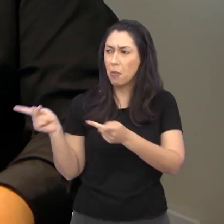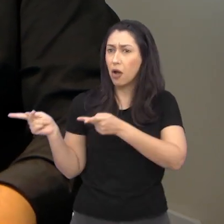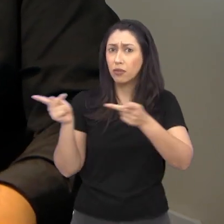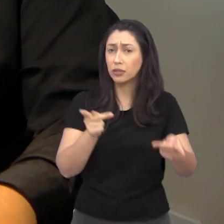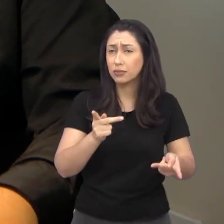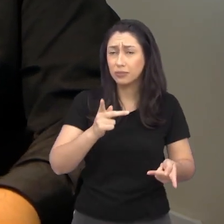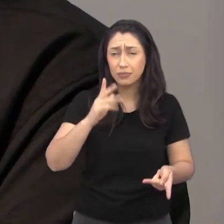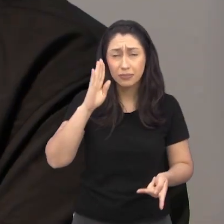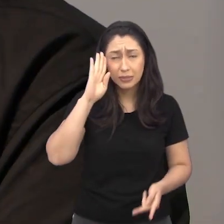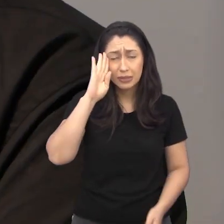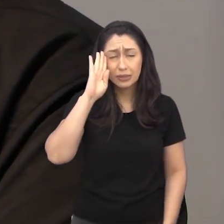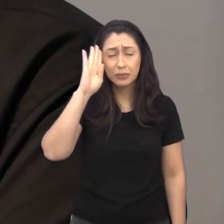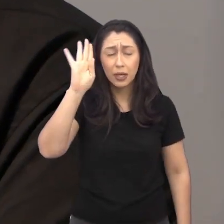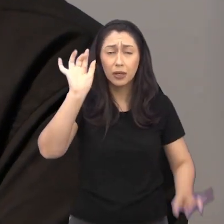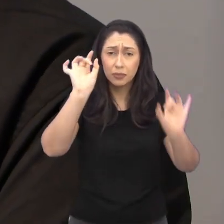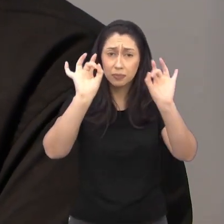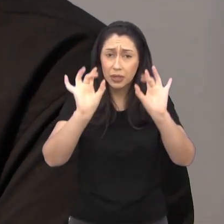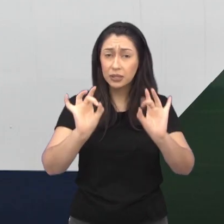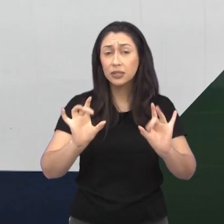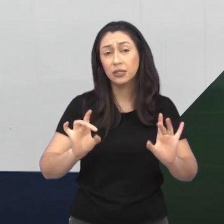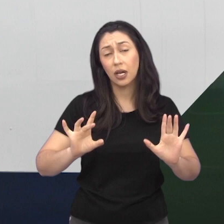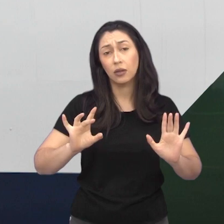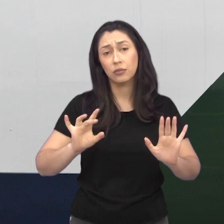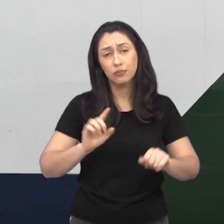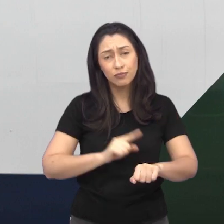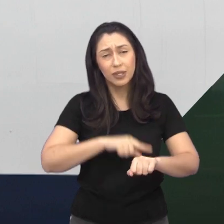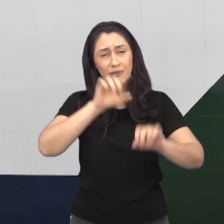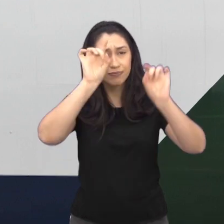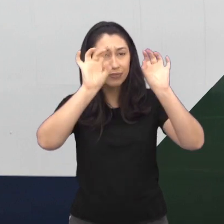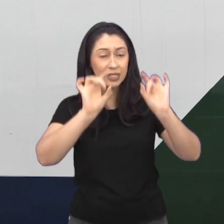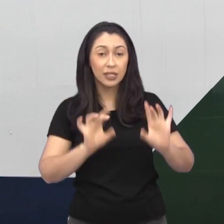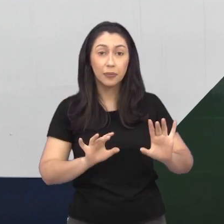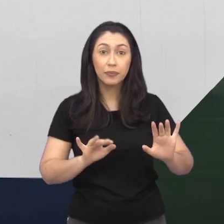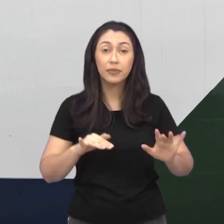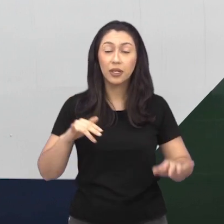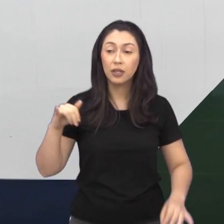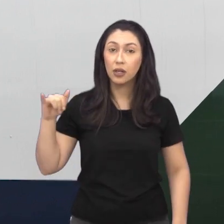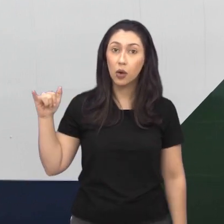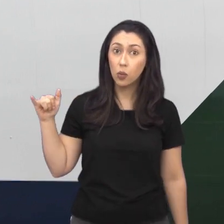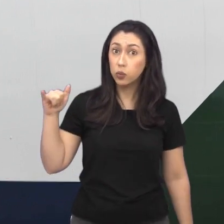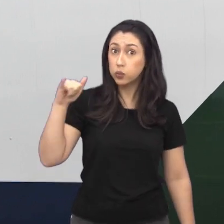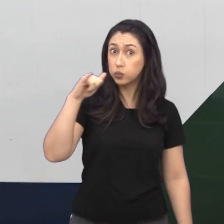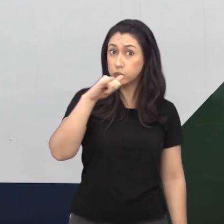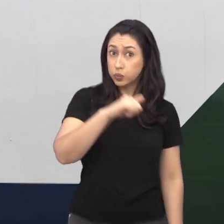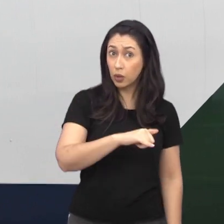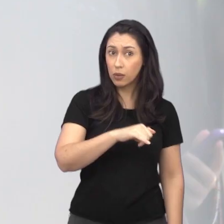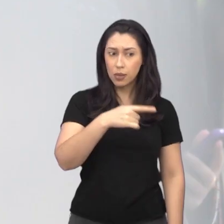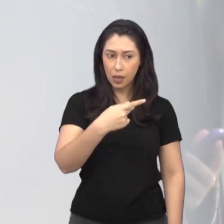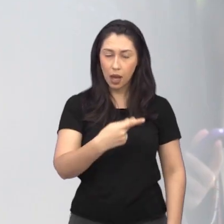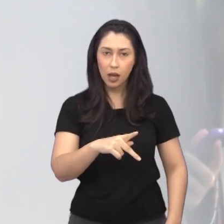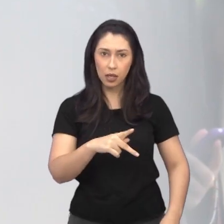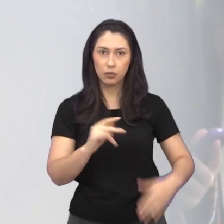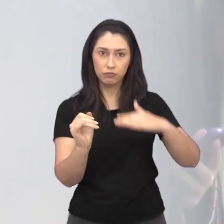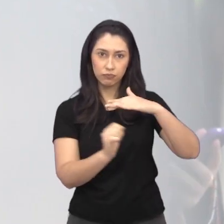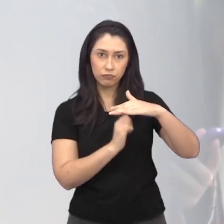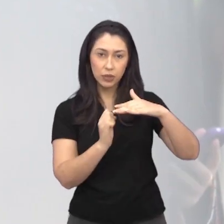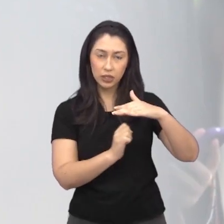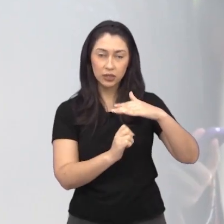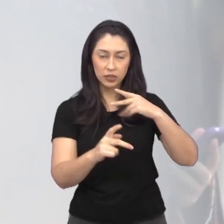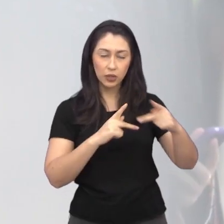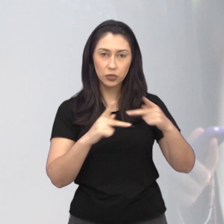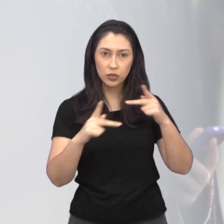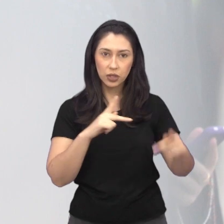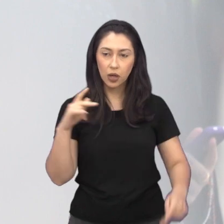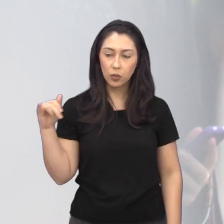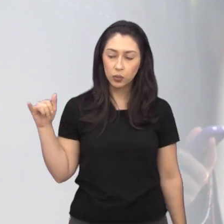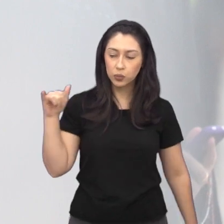cidade recebeu, né? E foi um momento muito marcante, né? Ele saiu do avião, um avião fabricado aqui na Embraer, foi até o helicóptero e